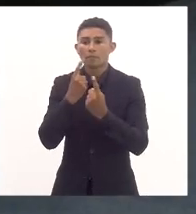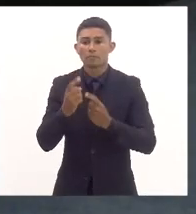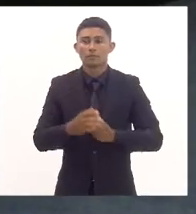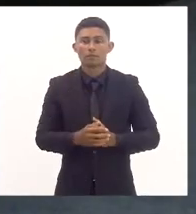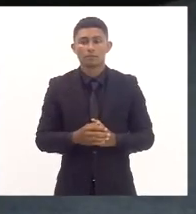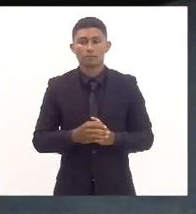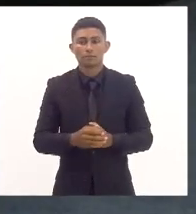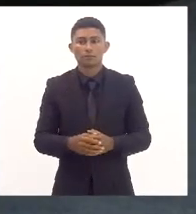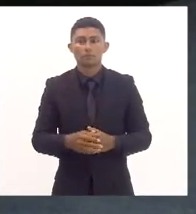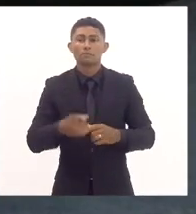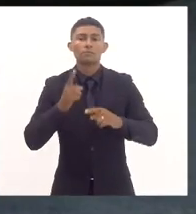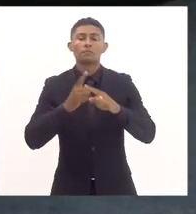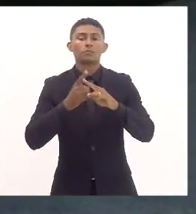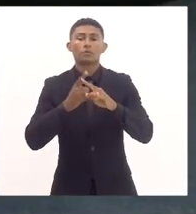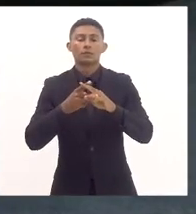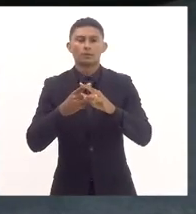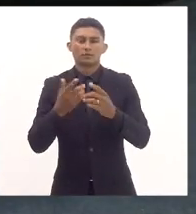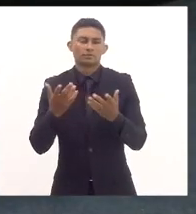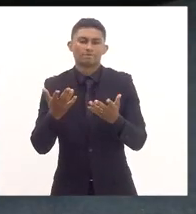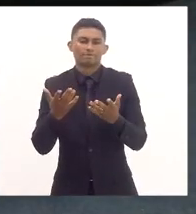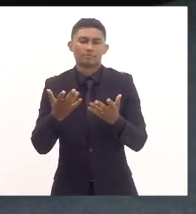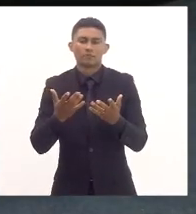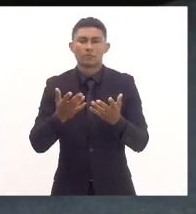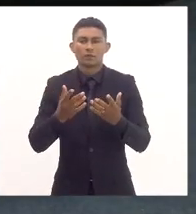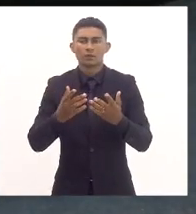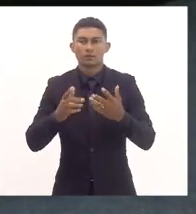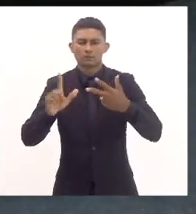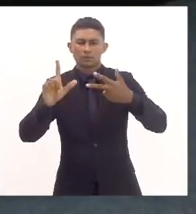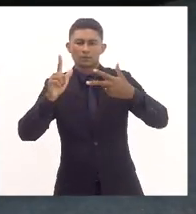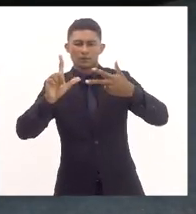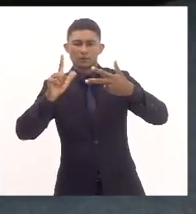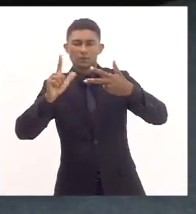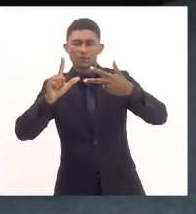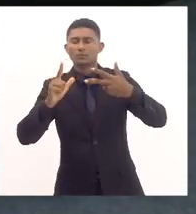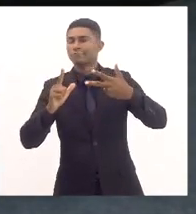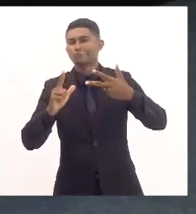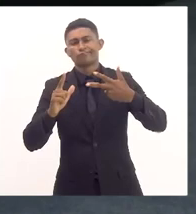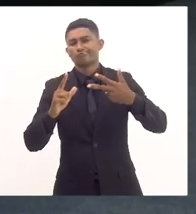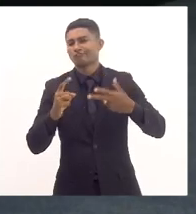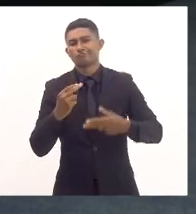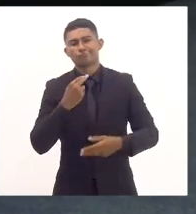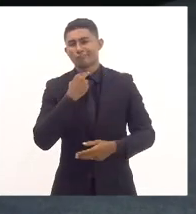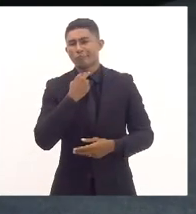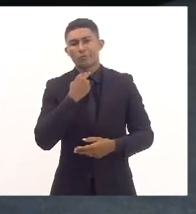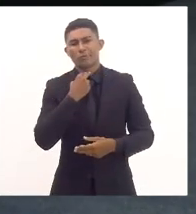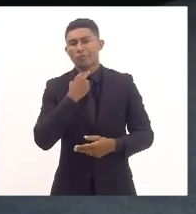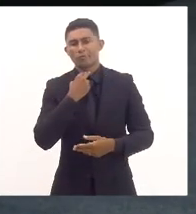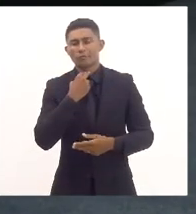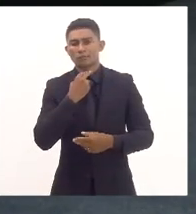sem delongas não é o poder legislativo não pode interferir